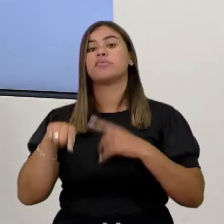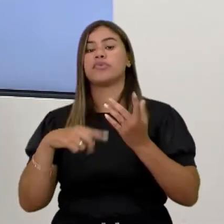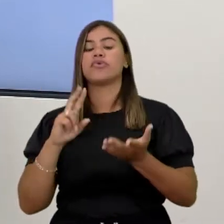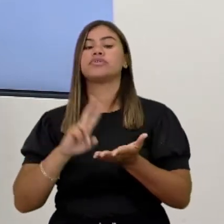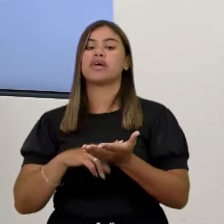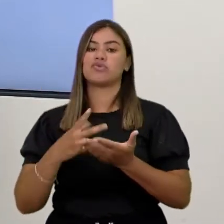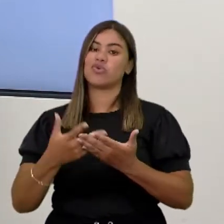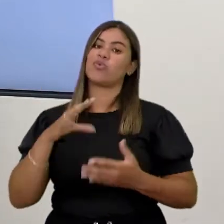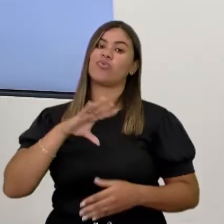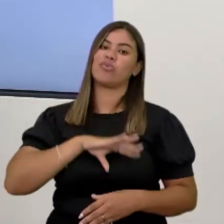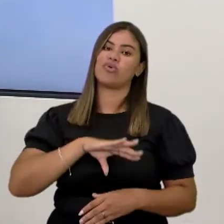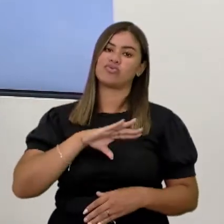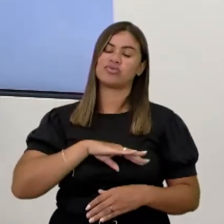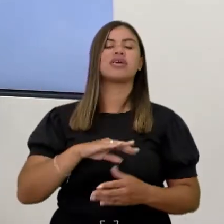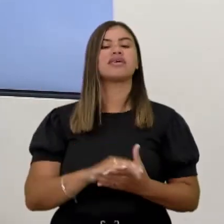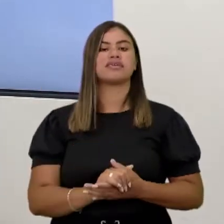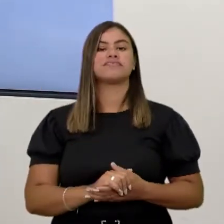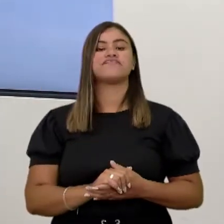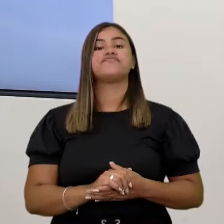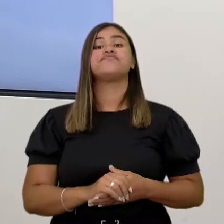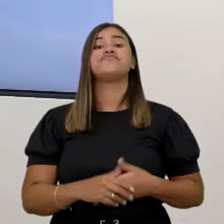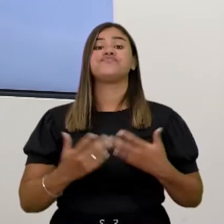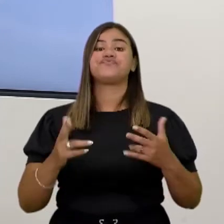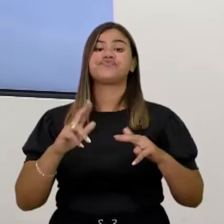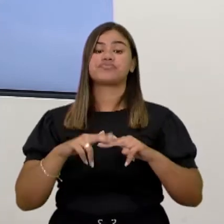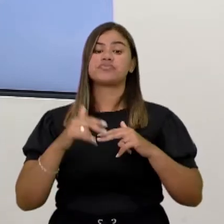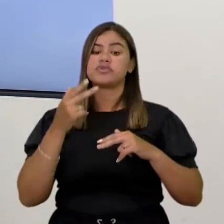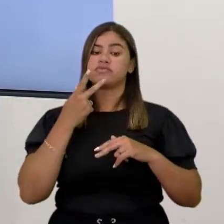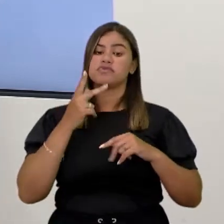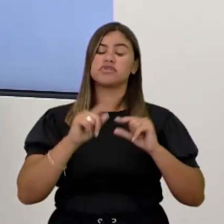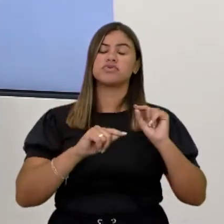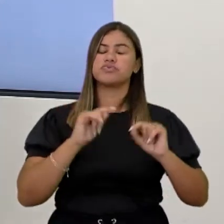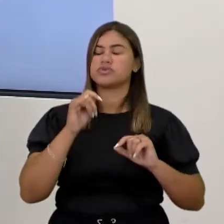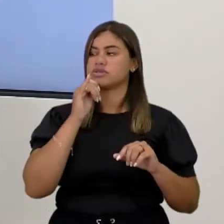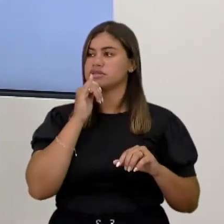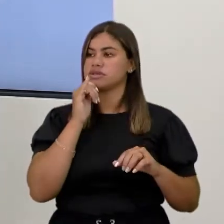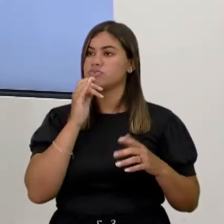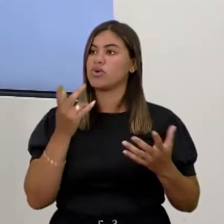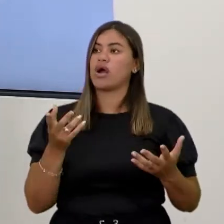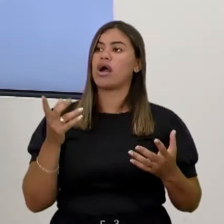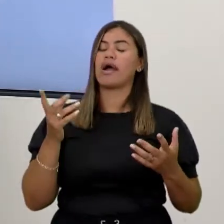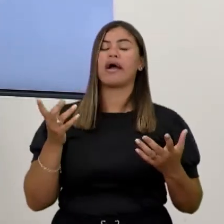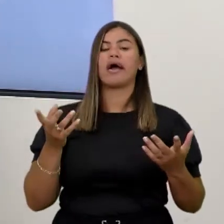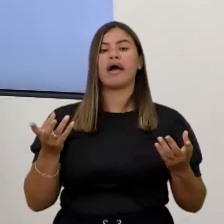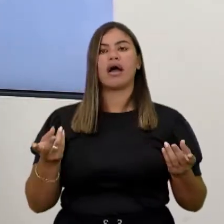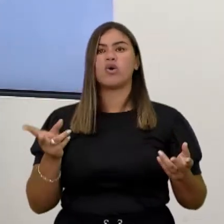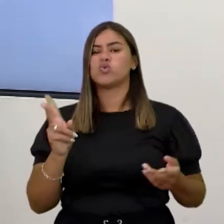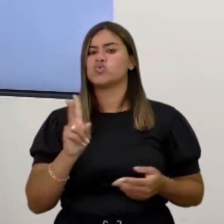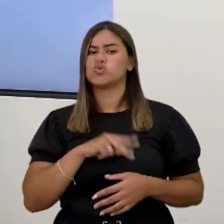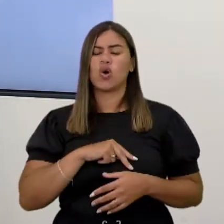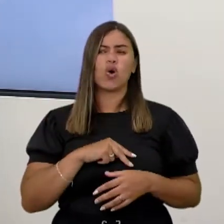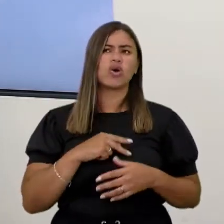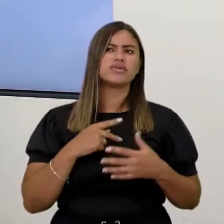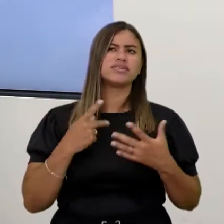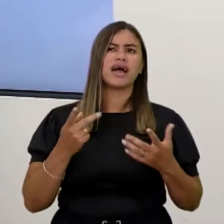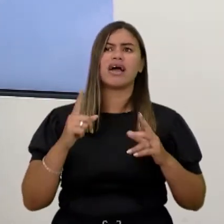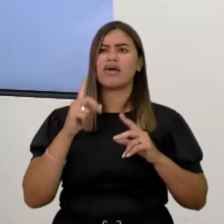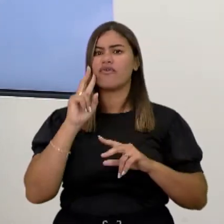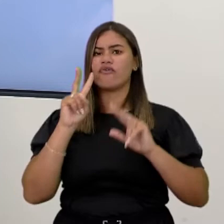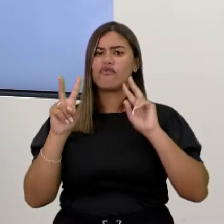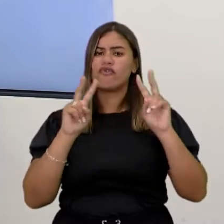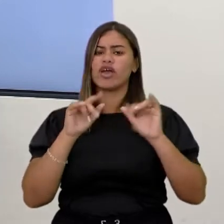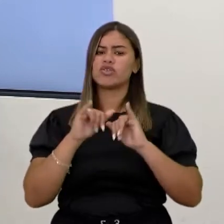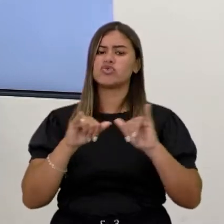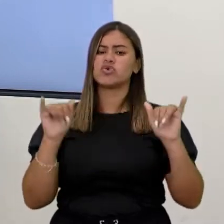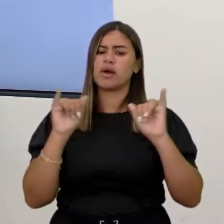notícias na última aula justamente por isso. Foi o que você falou, professora. Você falou assim, nossa, quando a gente vê a notícia, parece que foi a